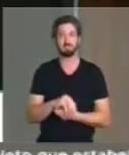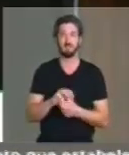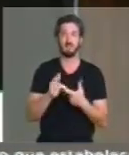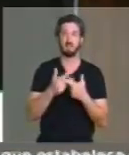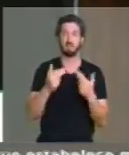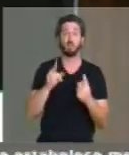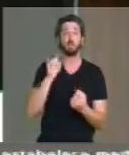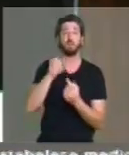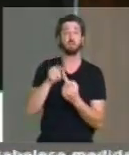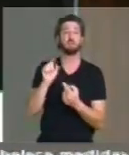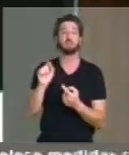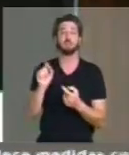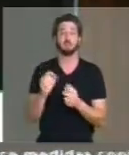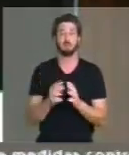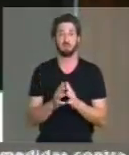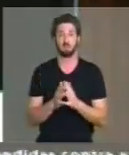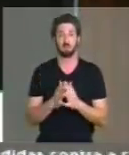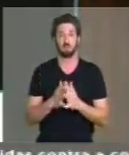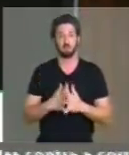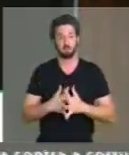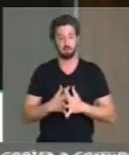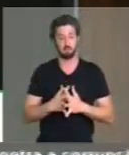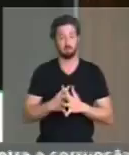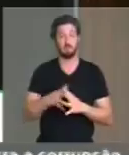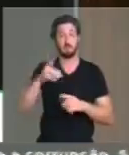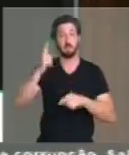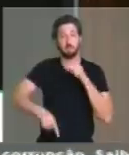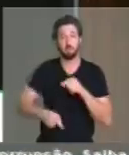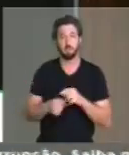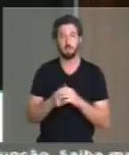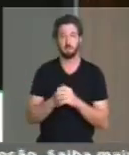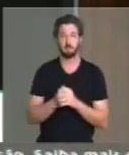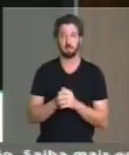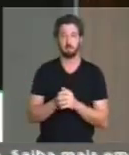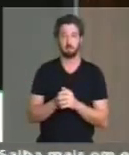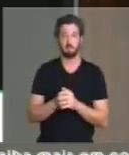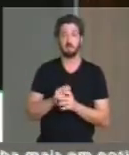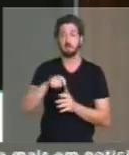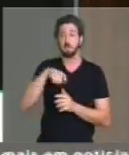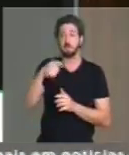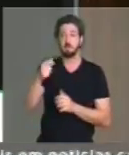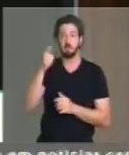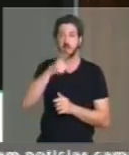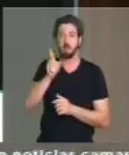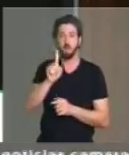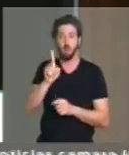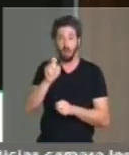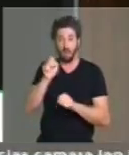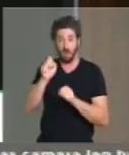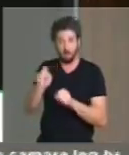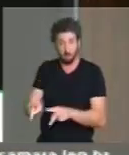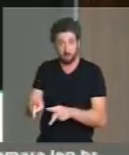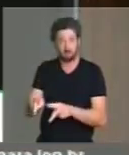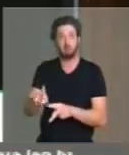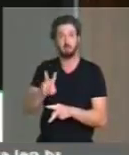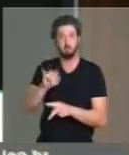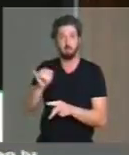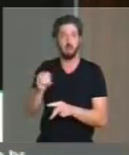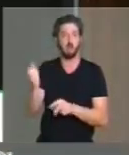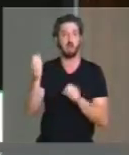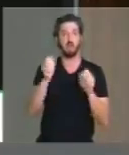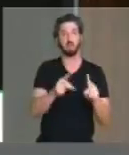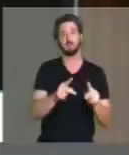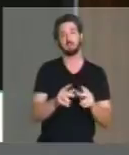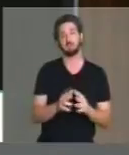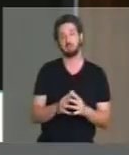que tem o objetivo de impedir que aqueles que não se aposentaram venham a se